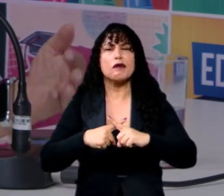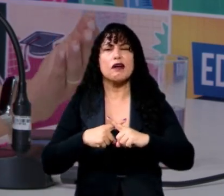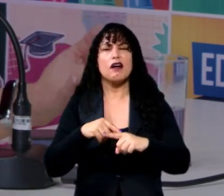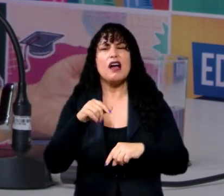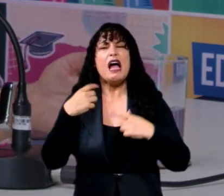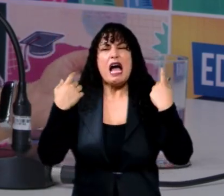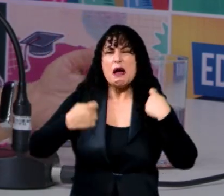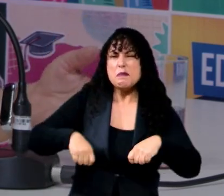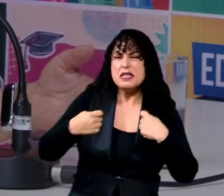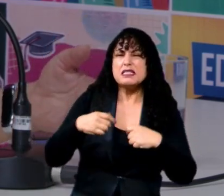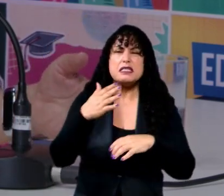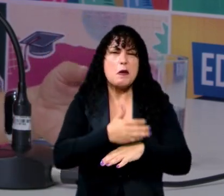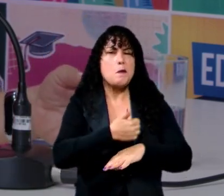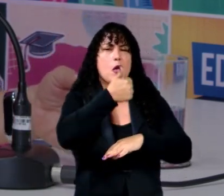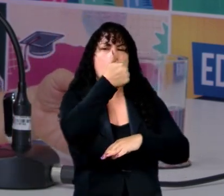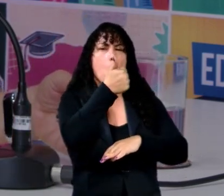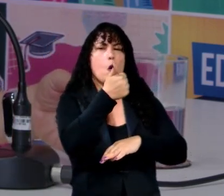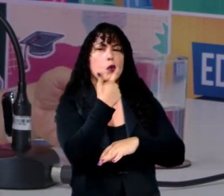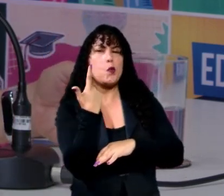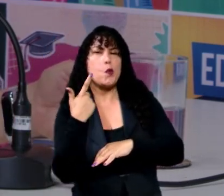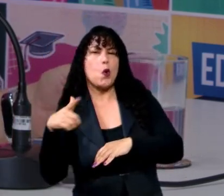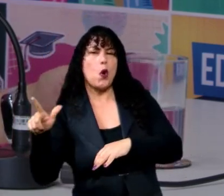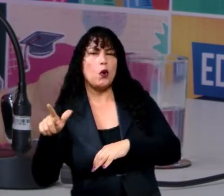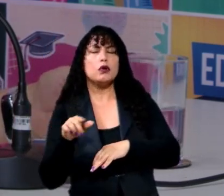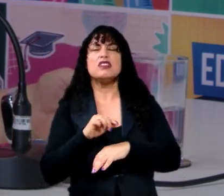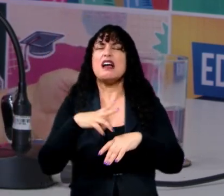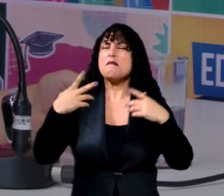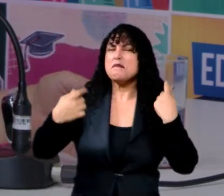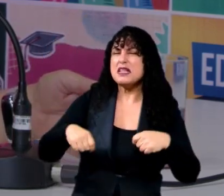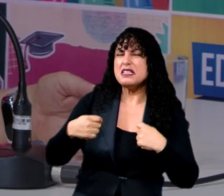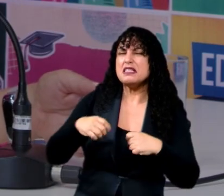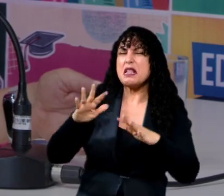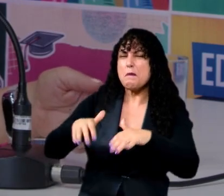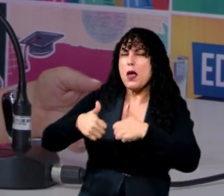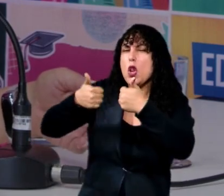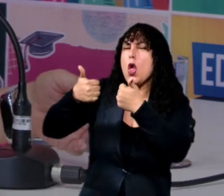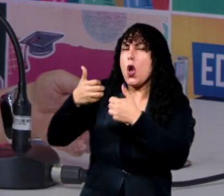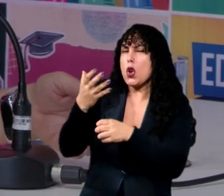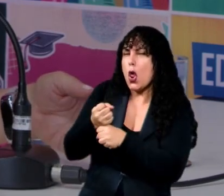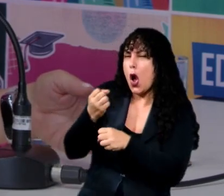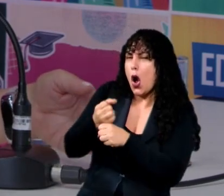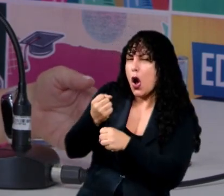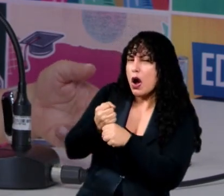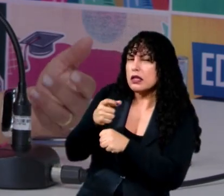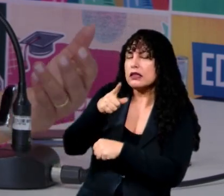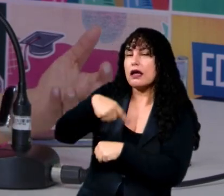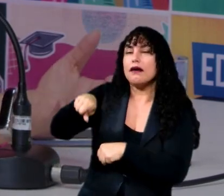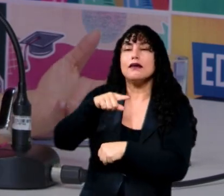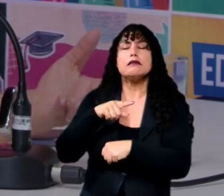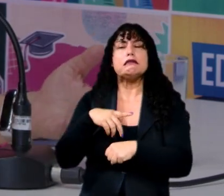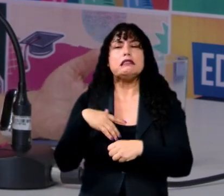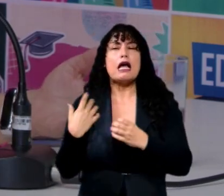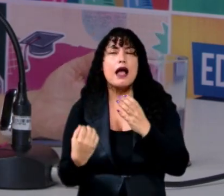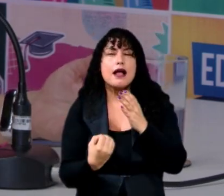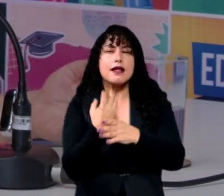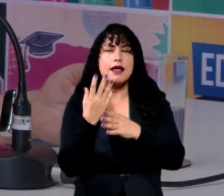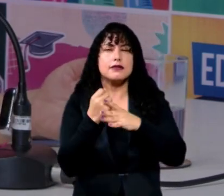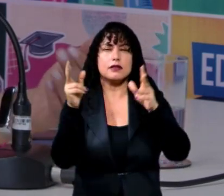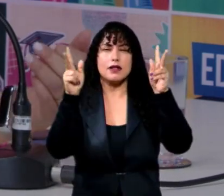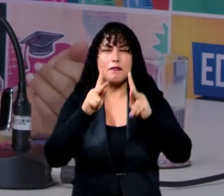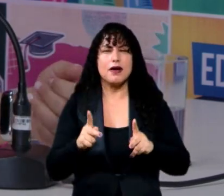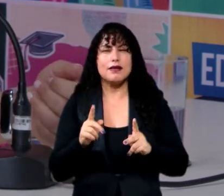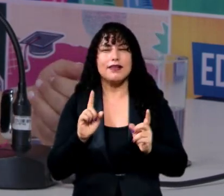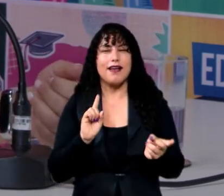uhum, você precisa ser melhor que o outro, você uhum, precisa ter melhores notas. uhum, E a construção da paz